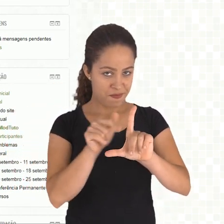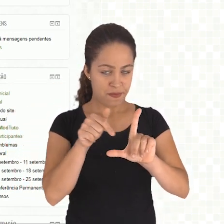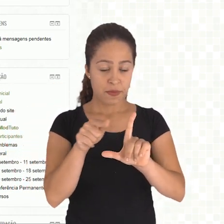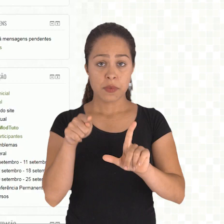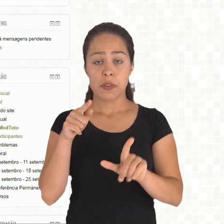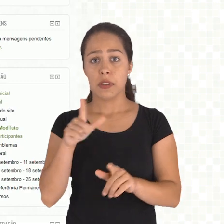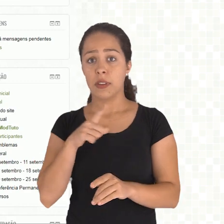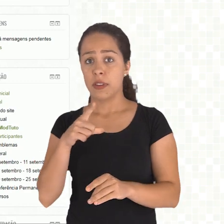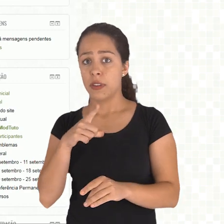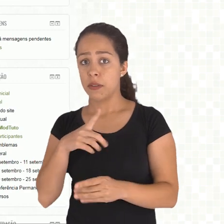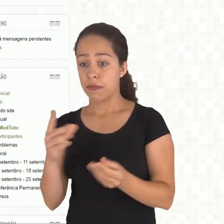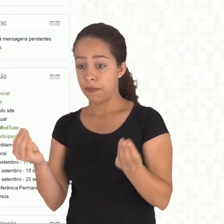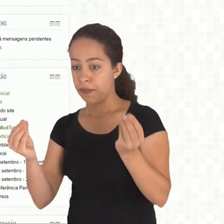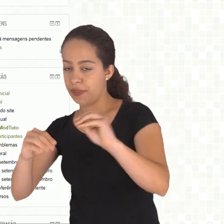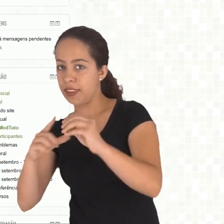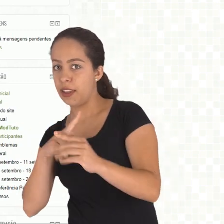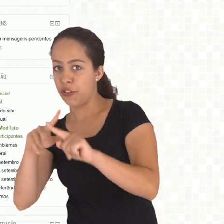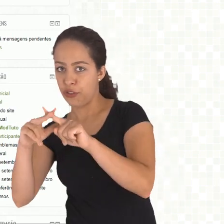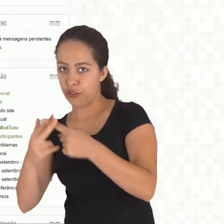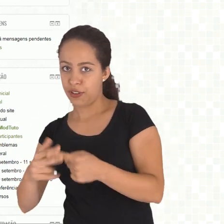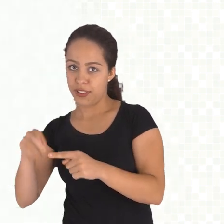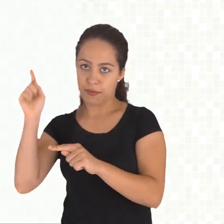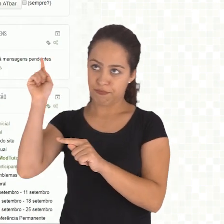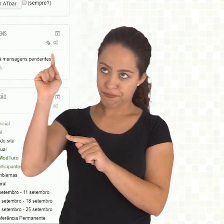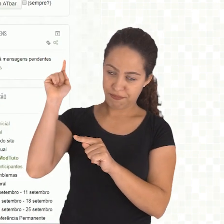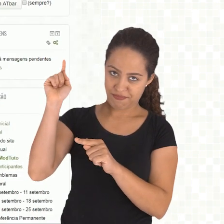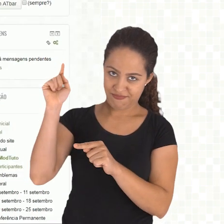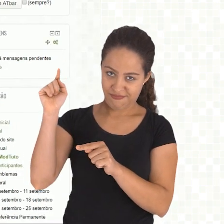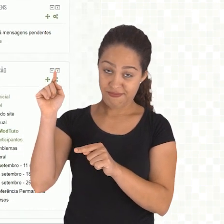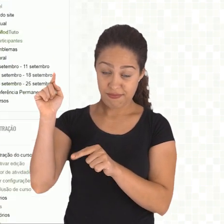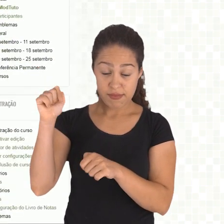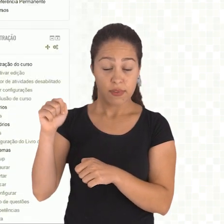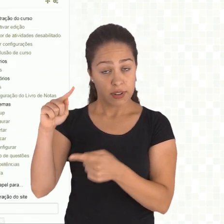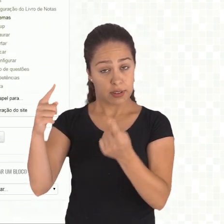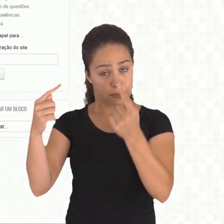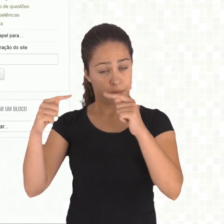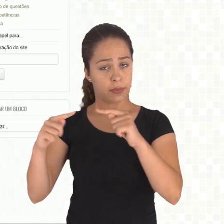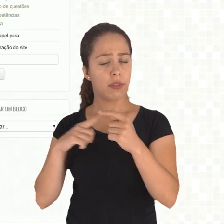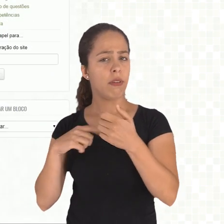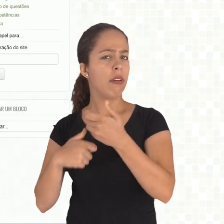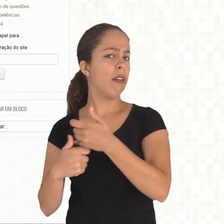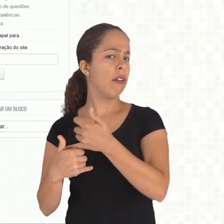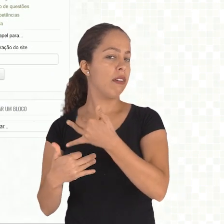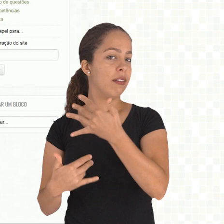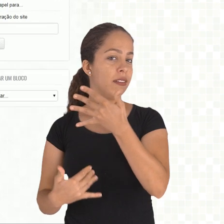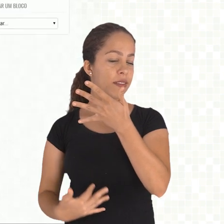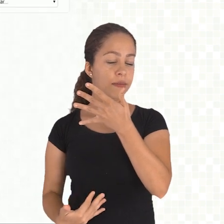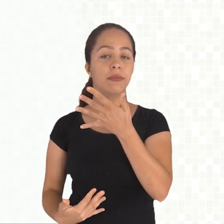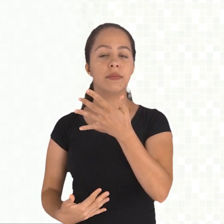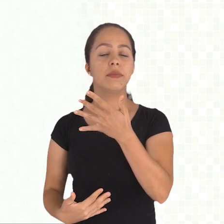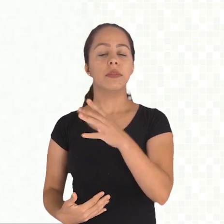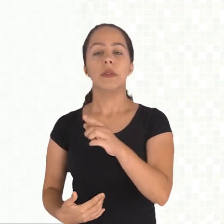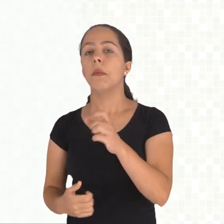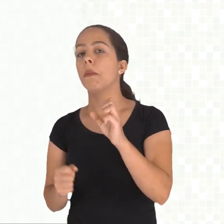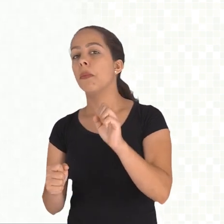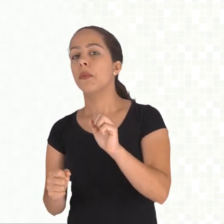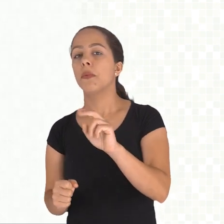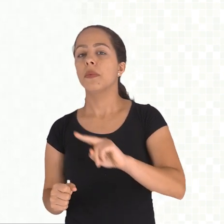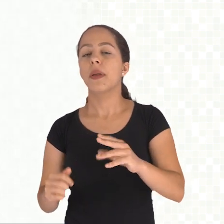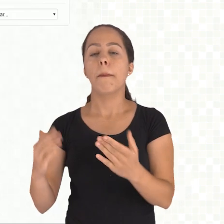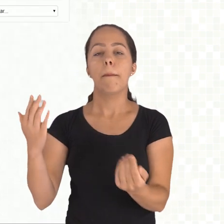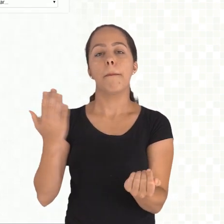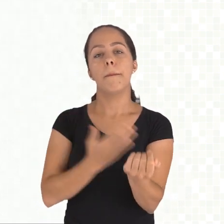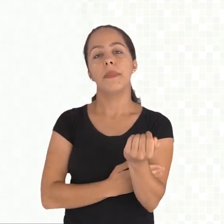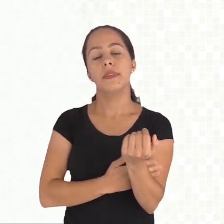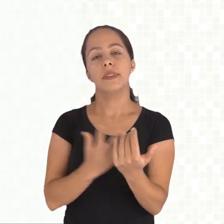Tudo começa clicando aqui nesse botão de ativar a edição, né? E nós vamos aqui para alguma parte da nossa sala, por